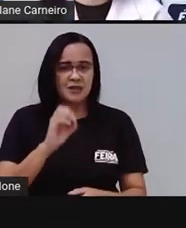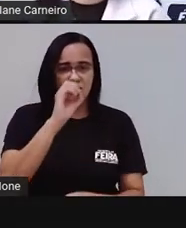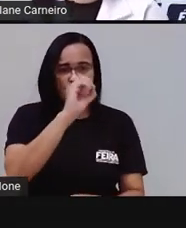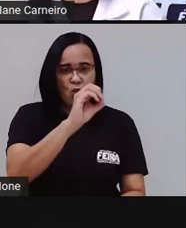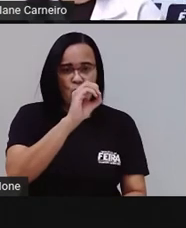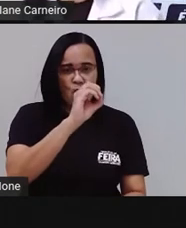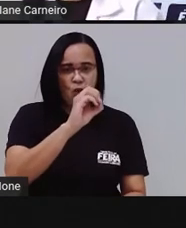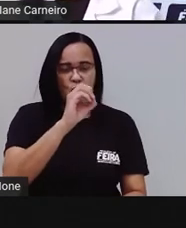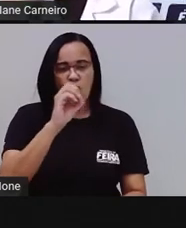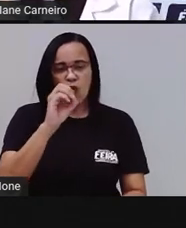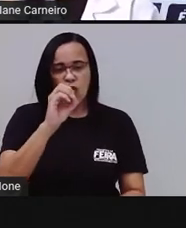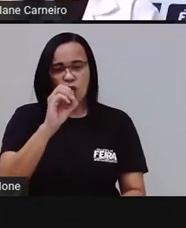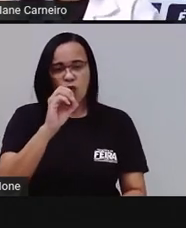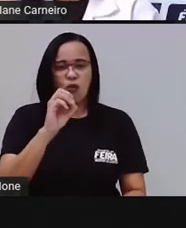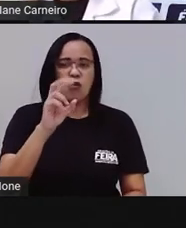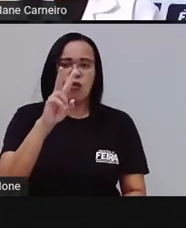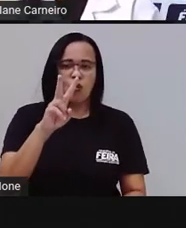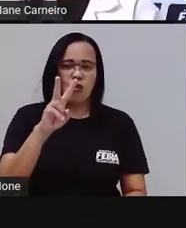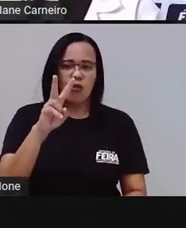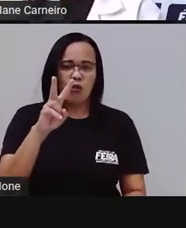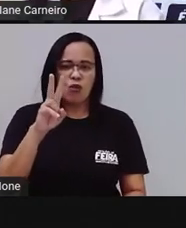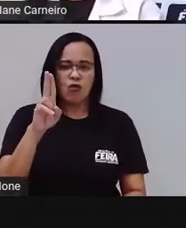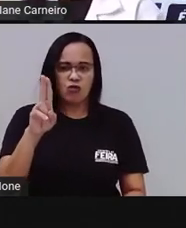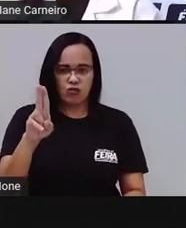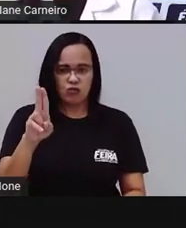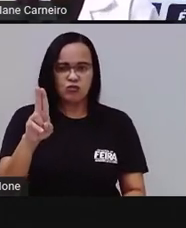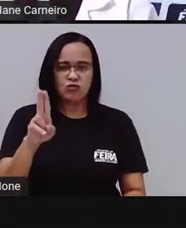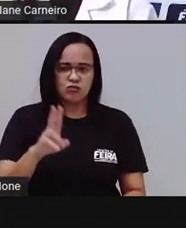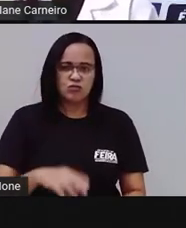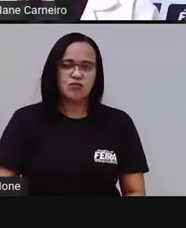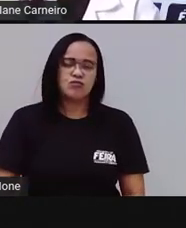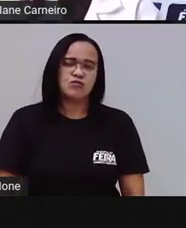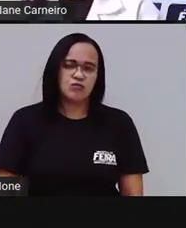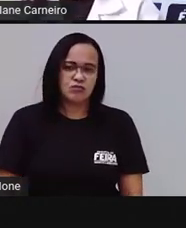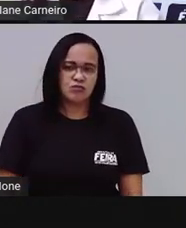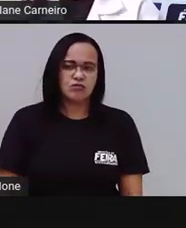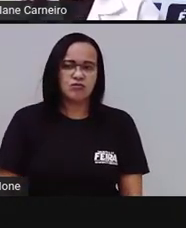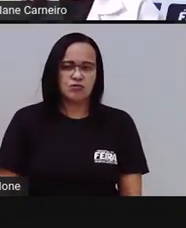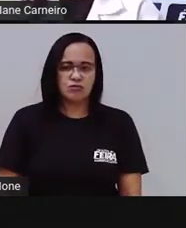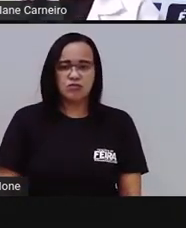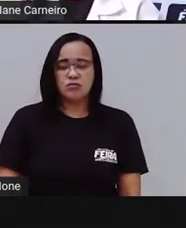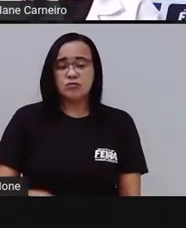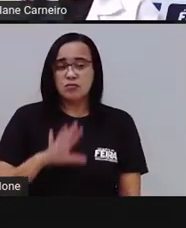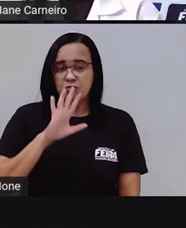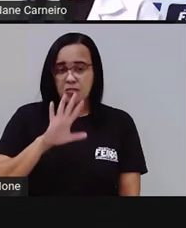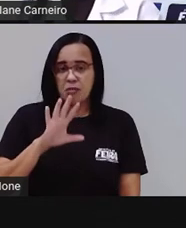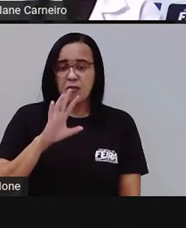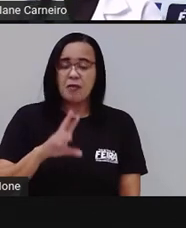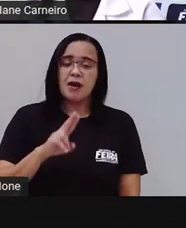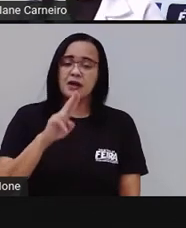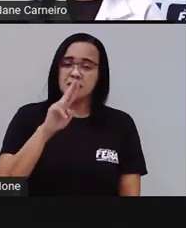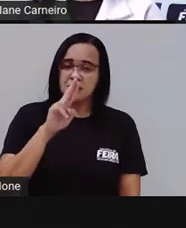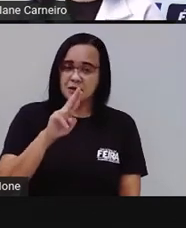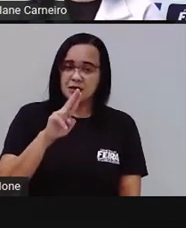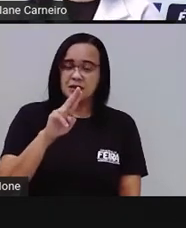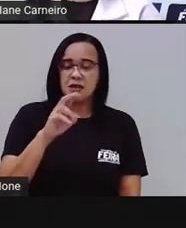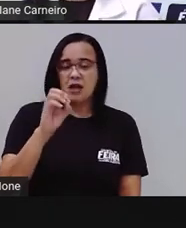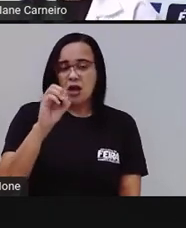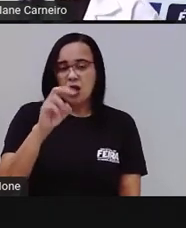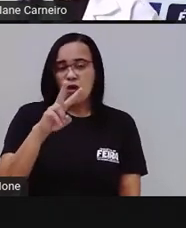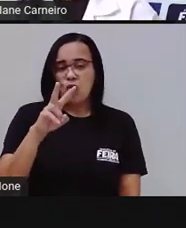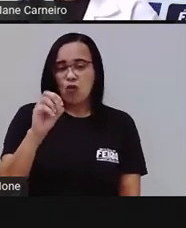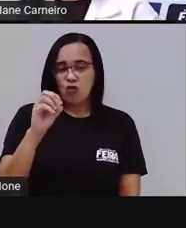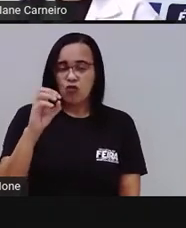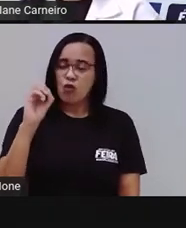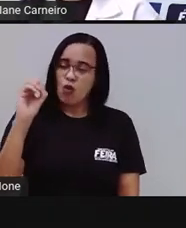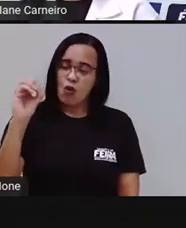Ovo, parece que tem o som do U, né? Mas é a sonoridade que ela apresenta nessa